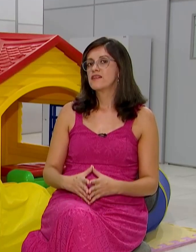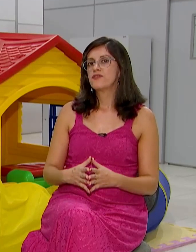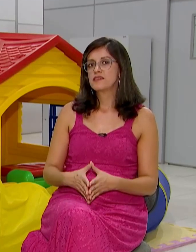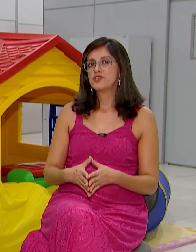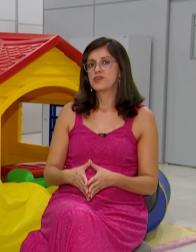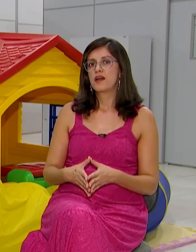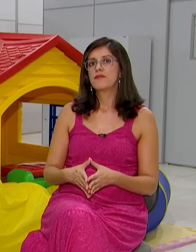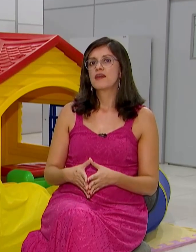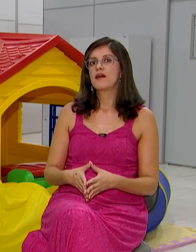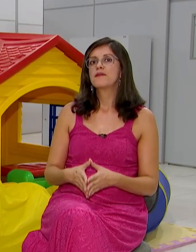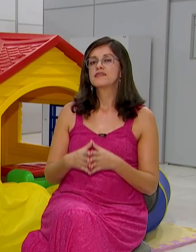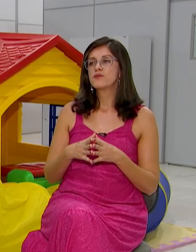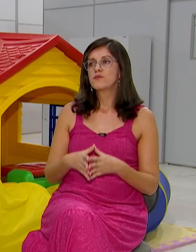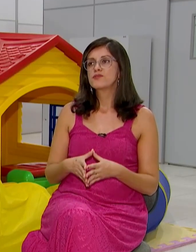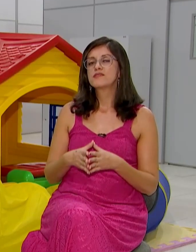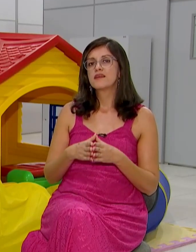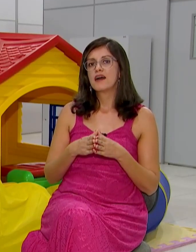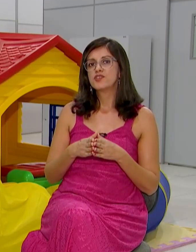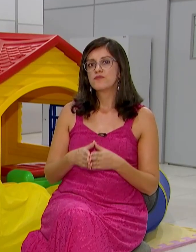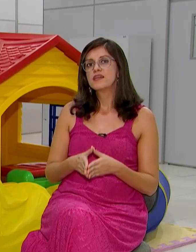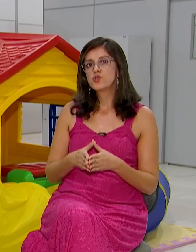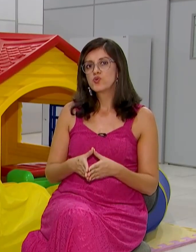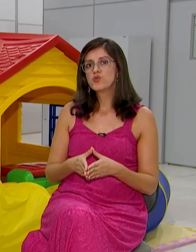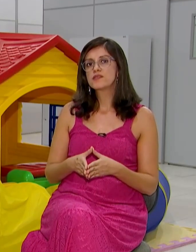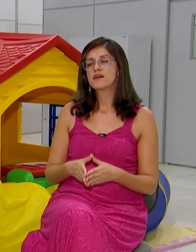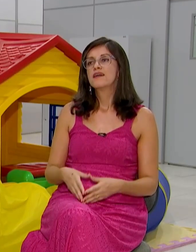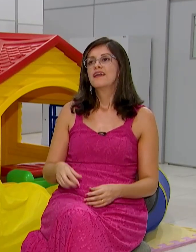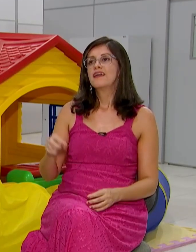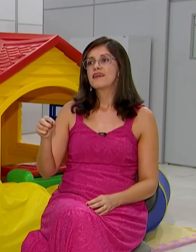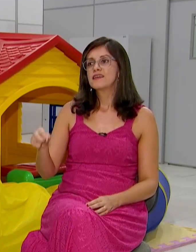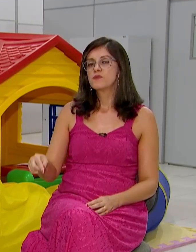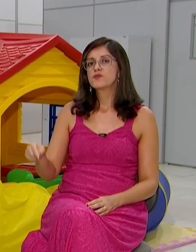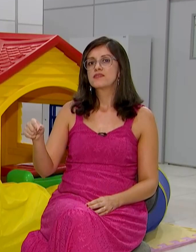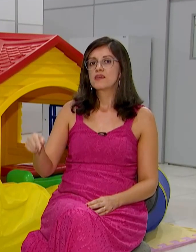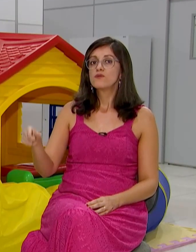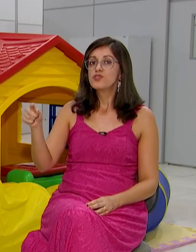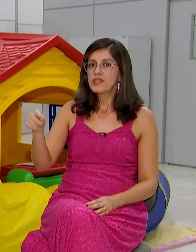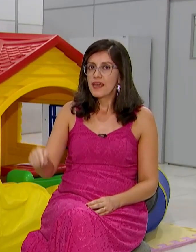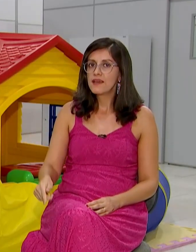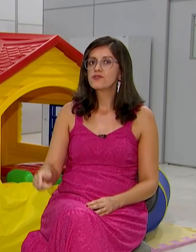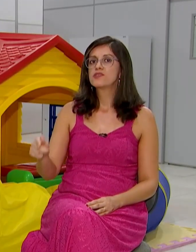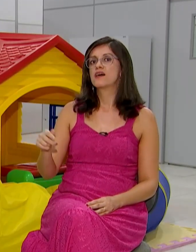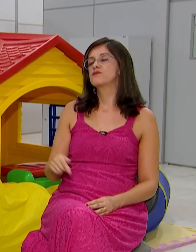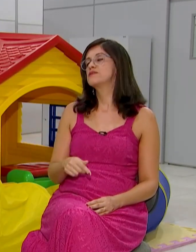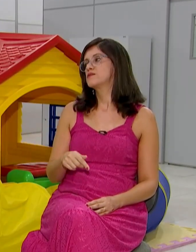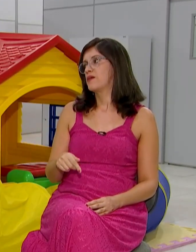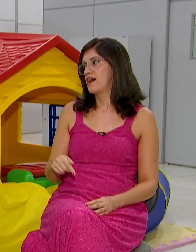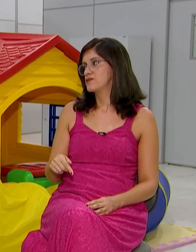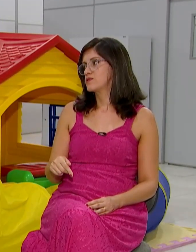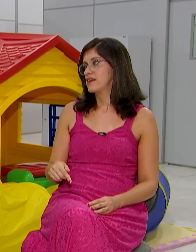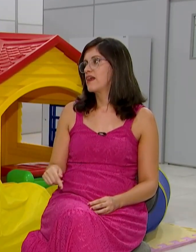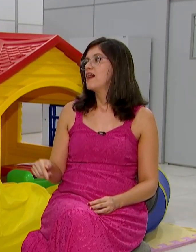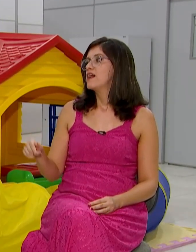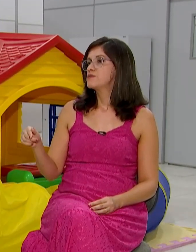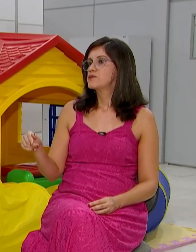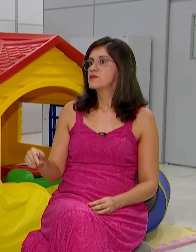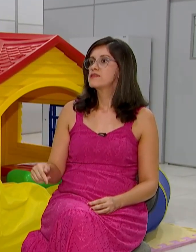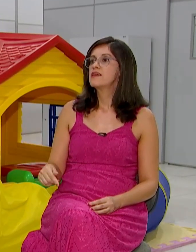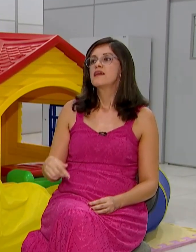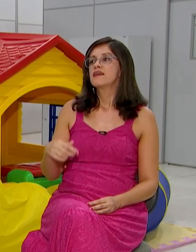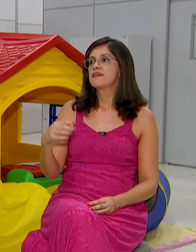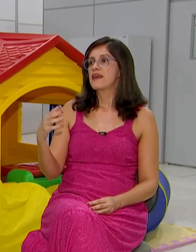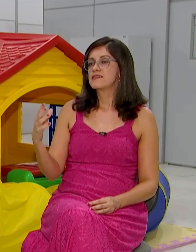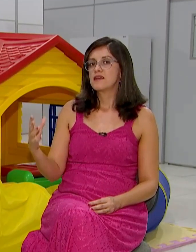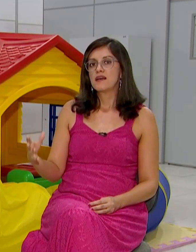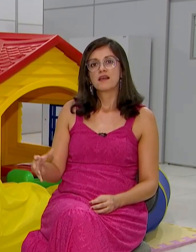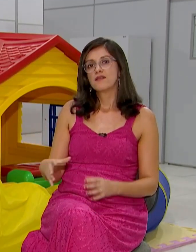assim, cada vez a gente caminhar mesmo numa sociedade mais justa, em que as pessoas tenham o direito de estar nos espaços, né? As